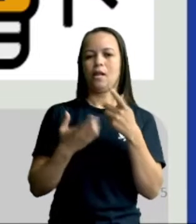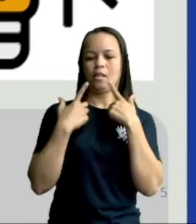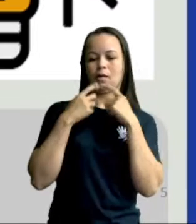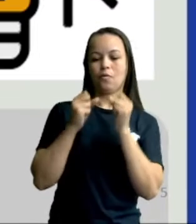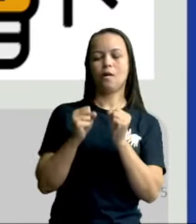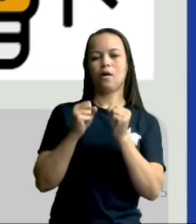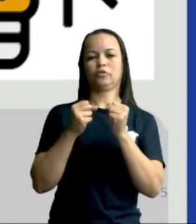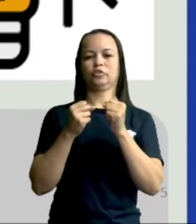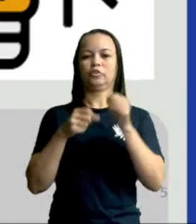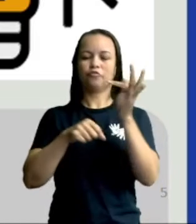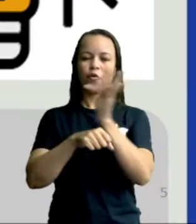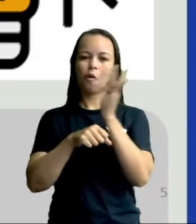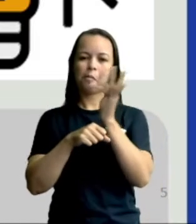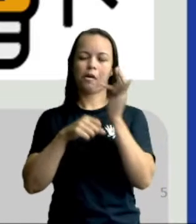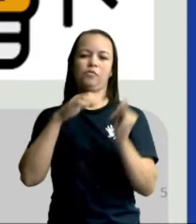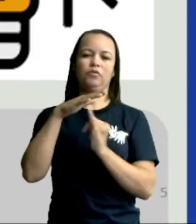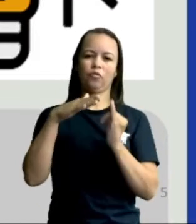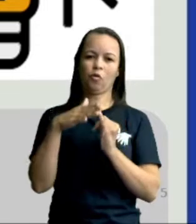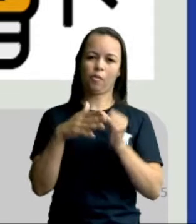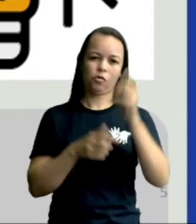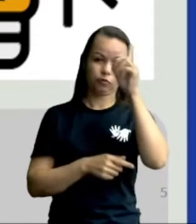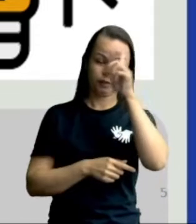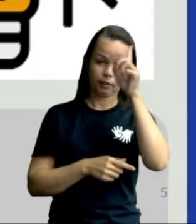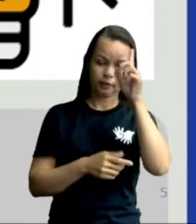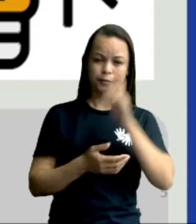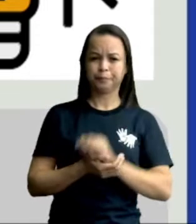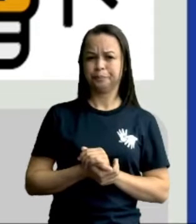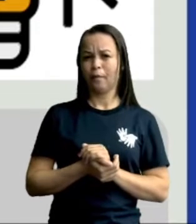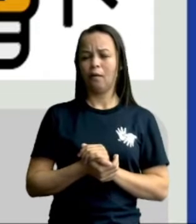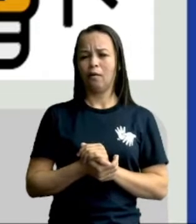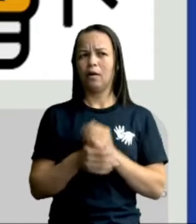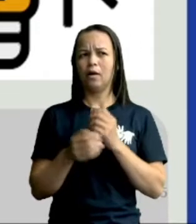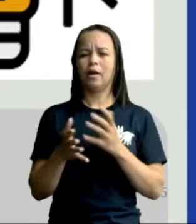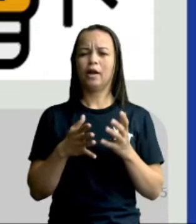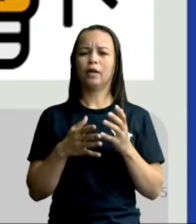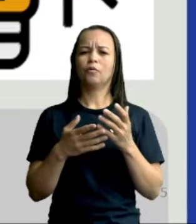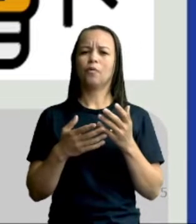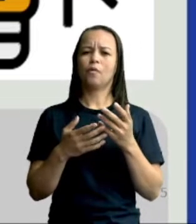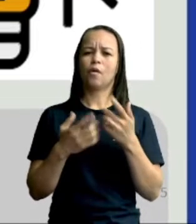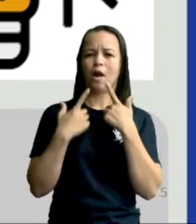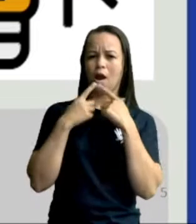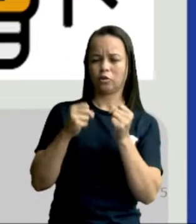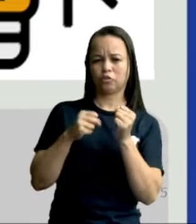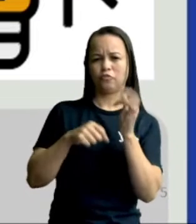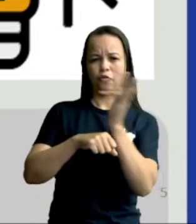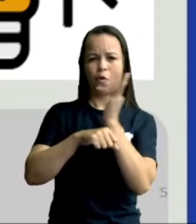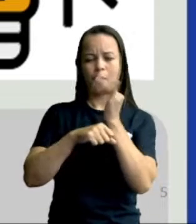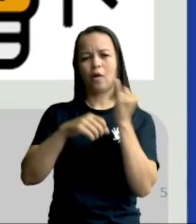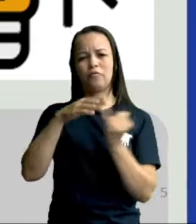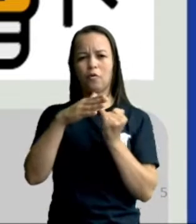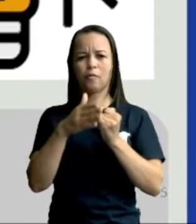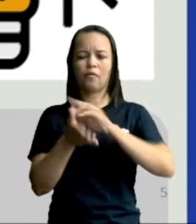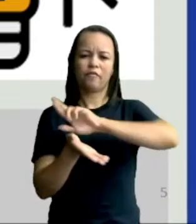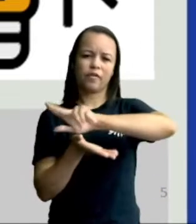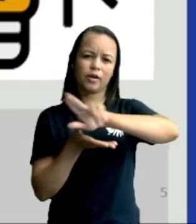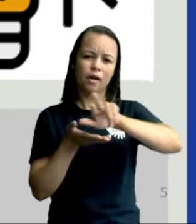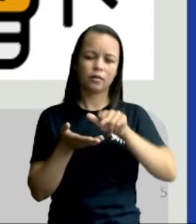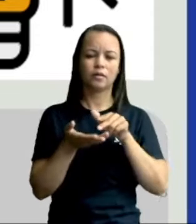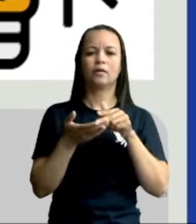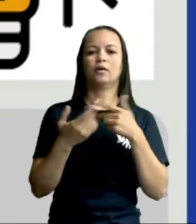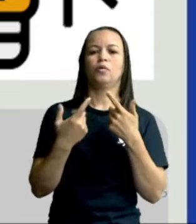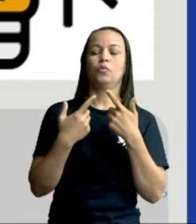do cotidiano, tá bom? A linguagem formal e informal são variações da língua. A